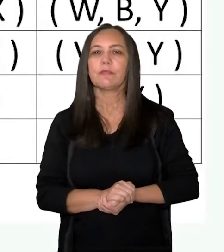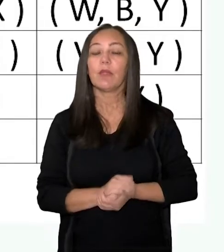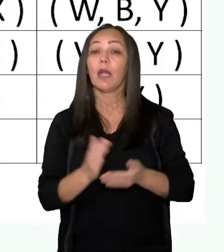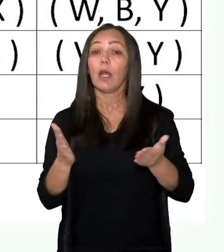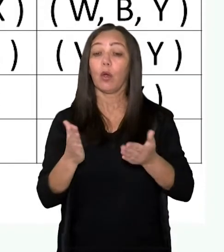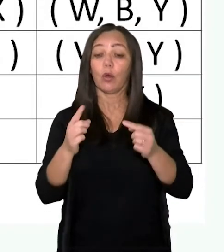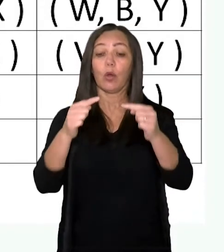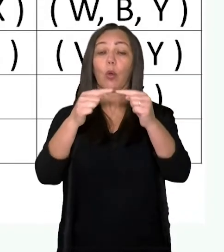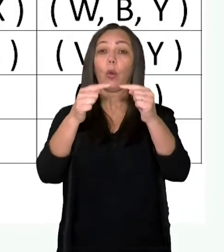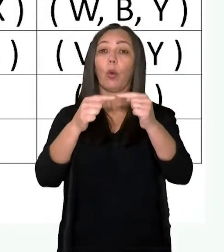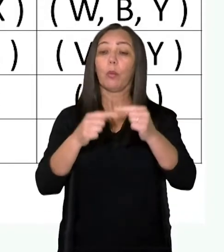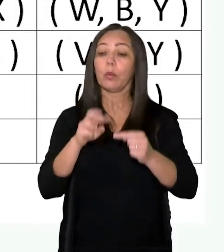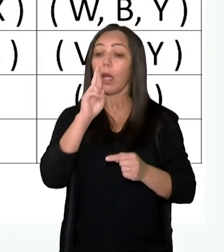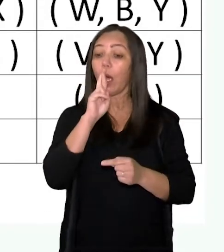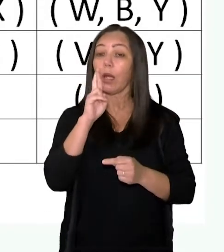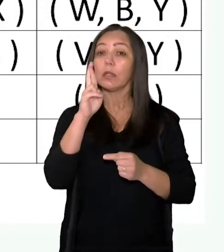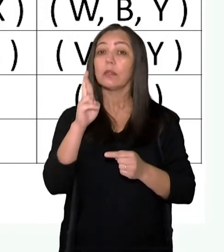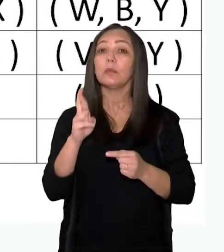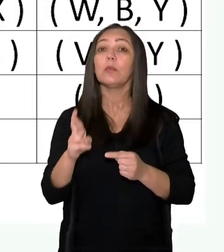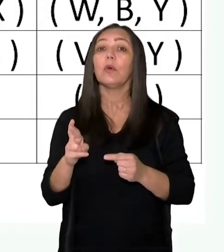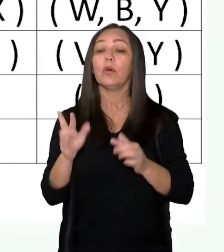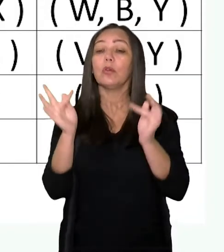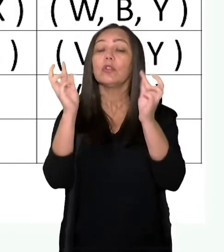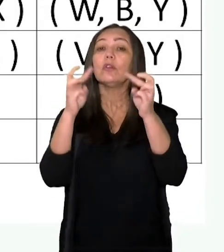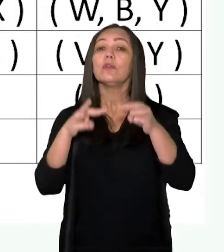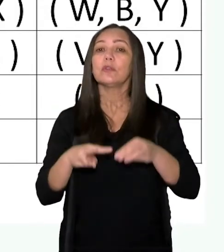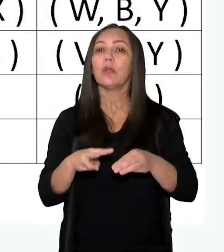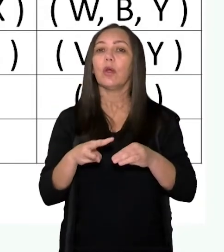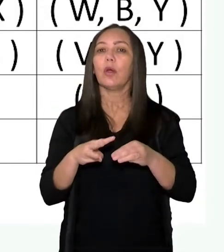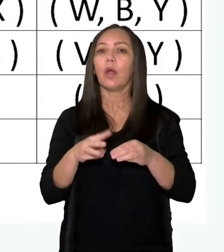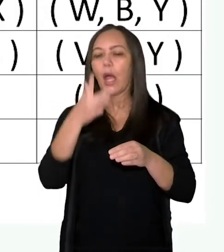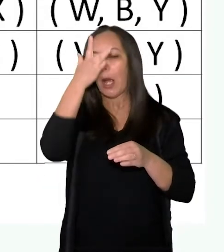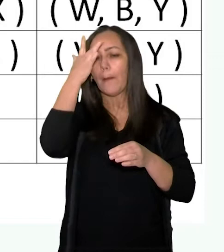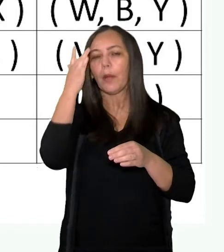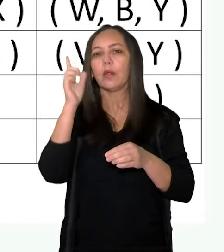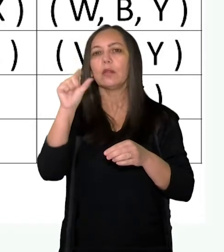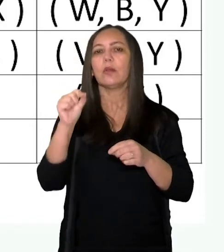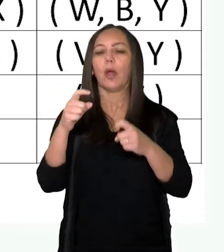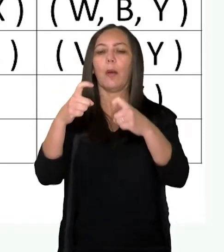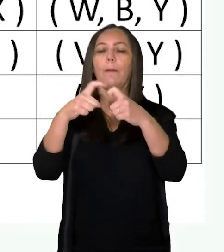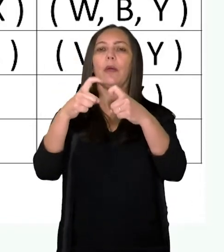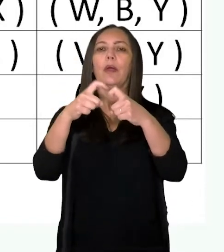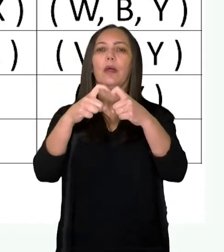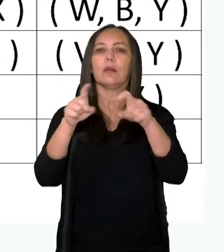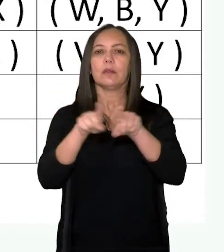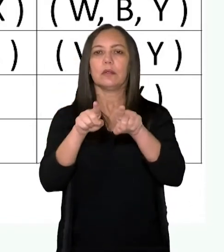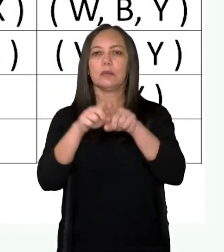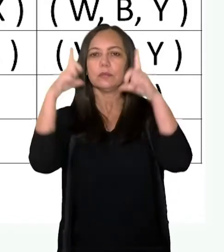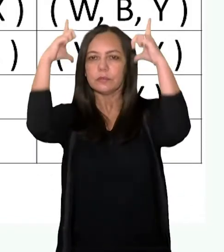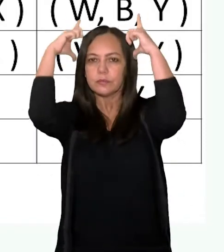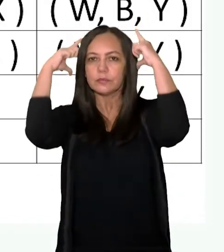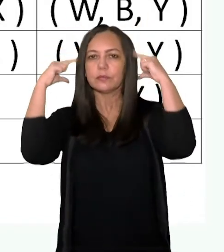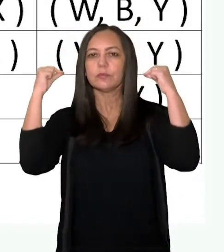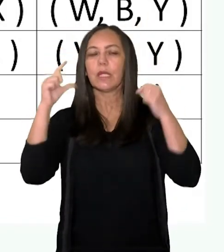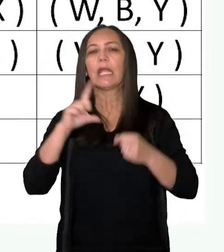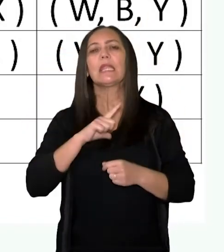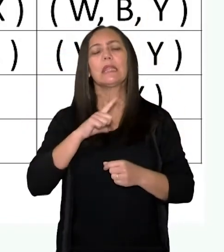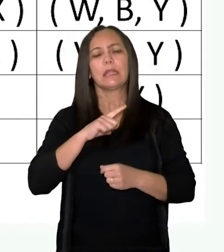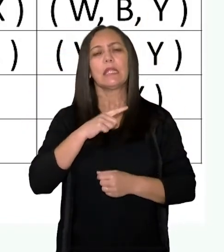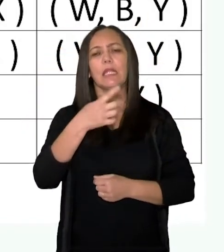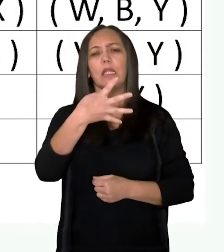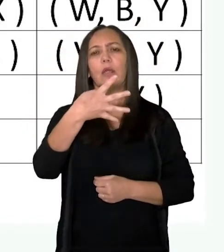Agora vamos combinar os resultados obtidos com os candidatos a médico e enfermeiro. Nós sabemos já que